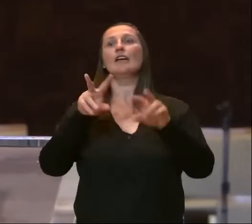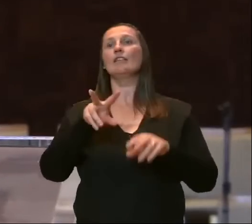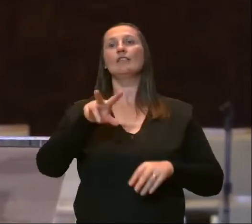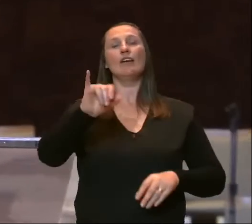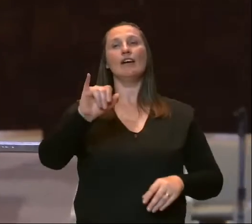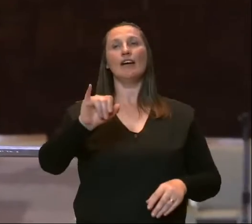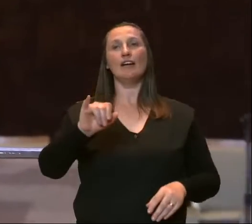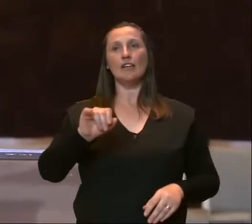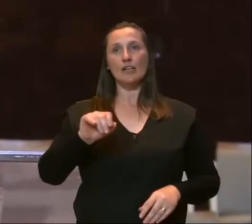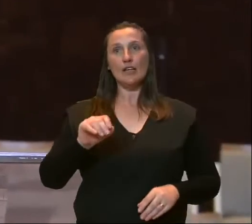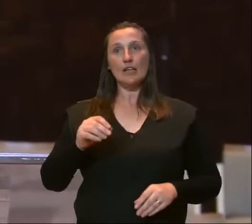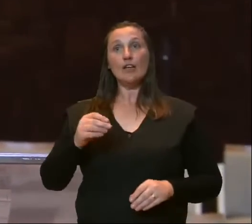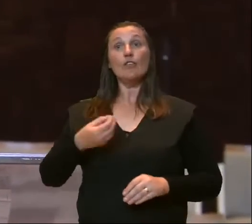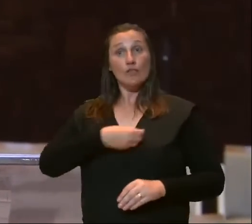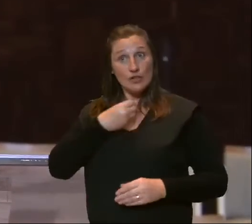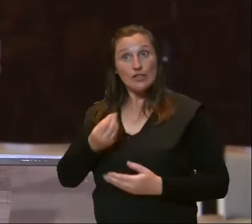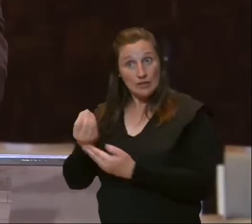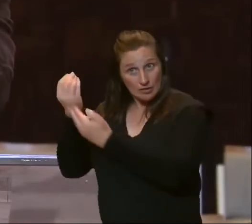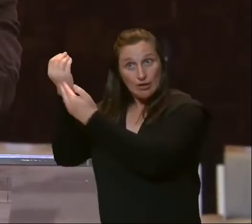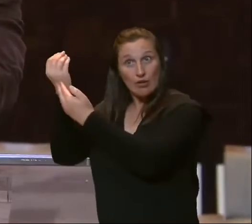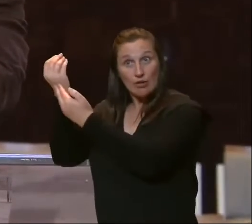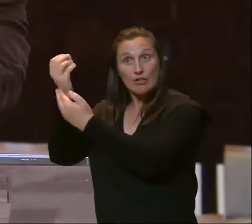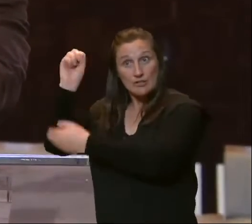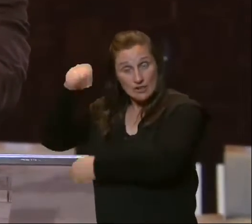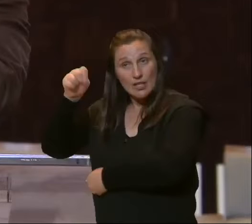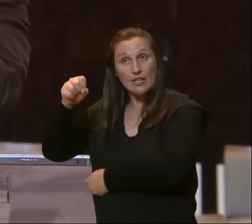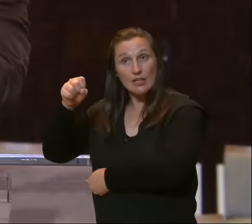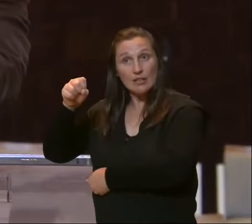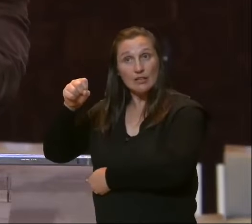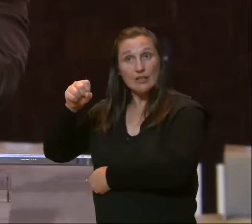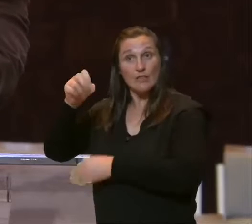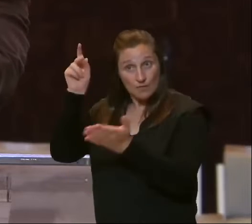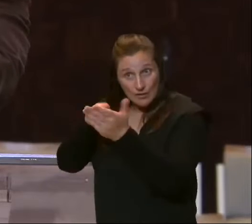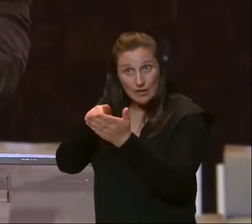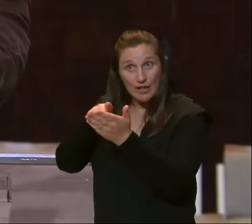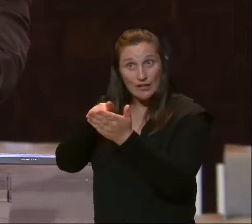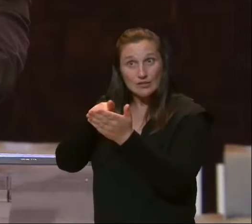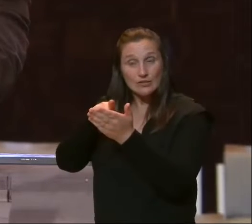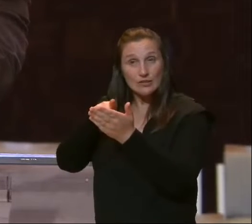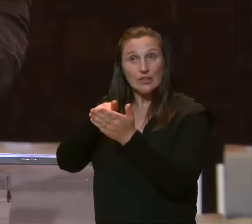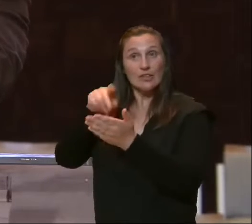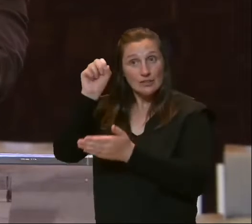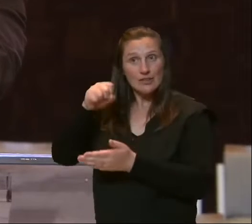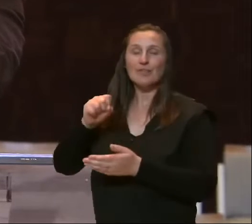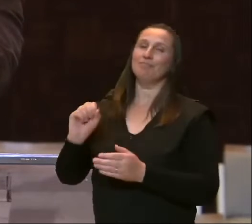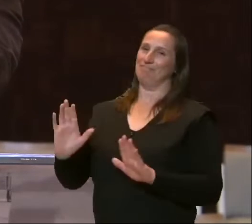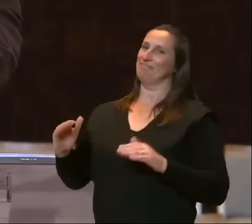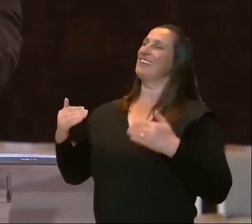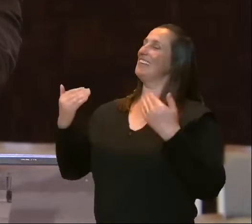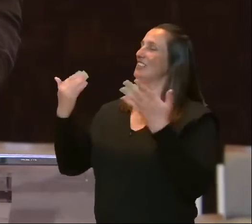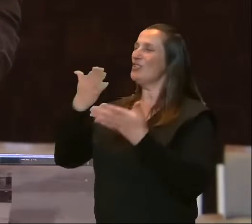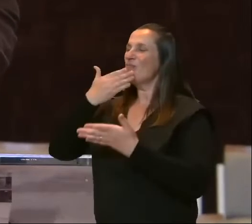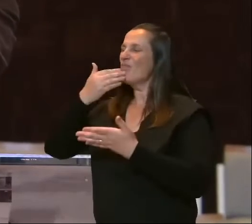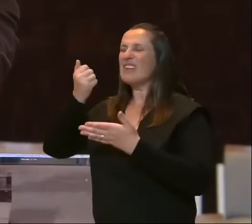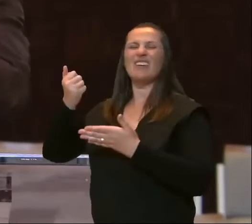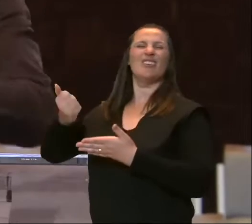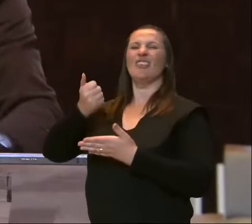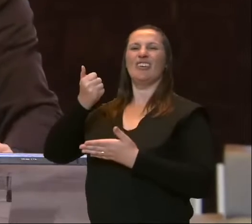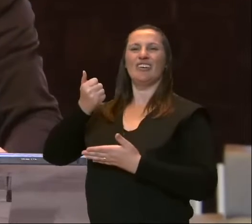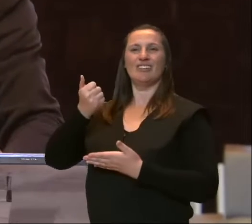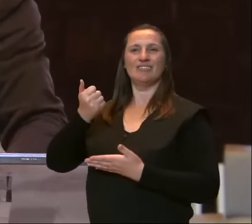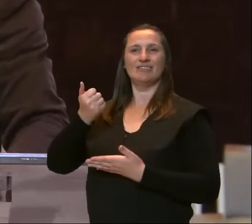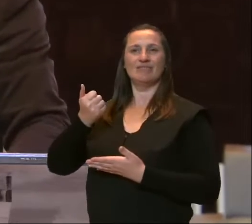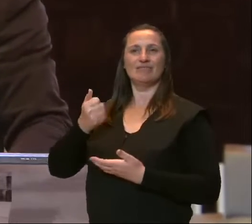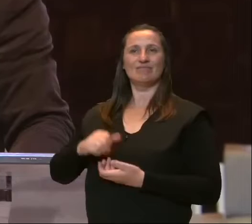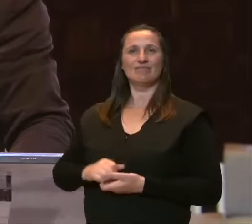Você entregou a tua vida para Deus? Entregou mesmo? Ah, meu irmão, então ela está no melhor lugar que podia estar.